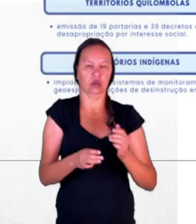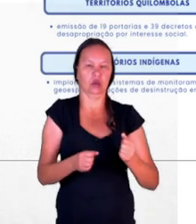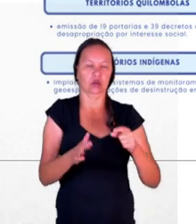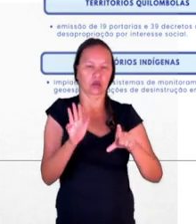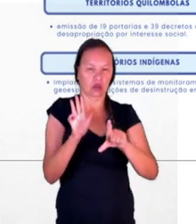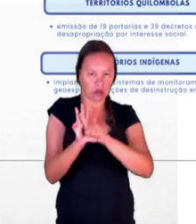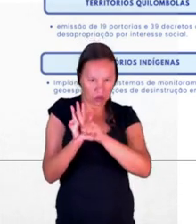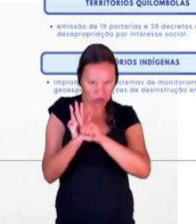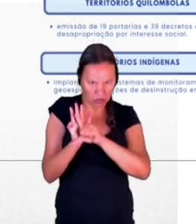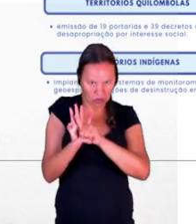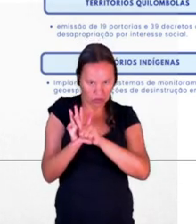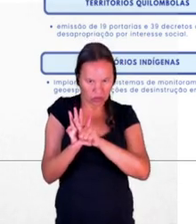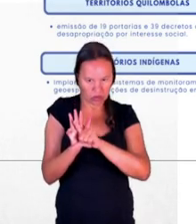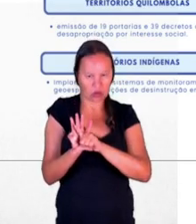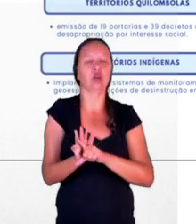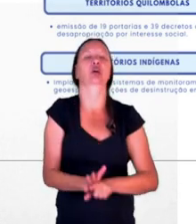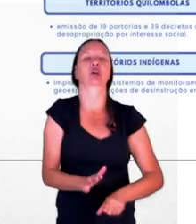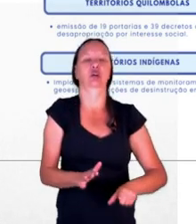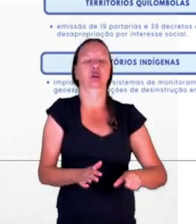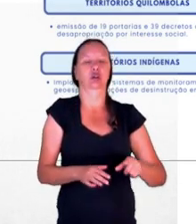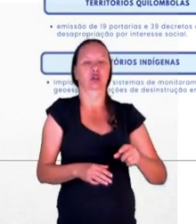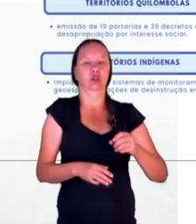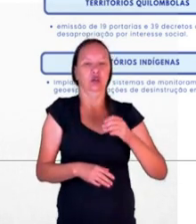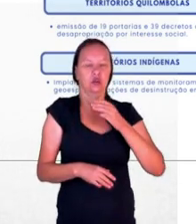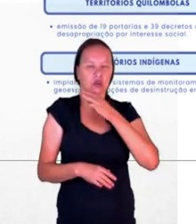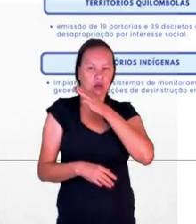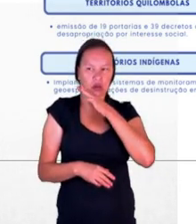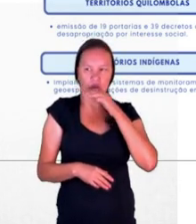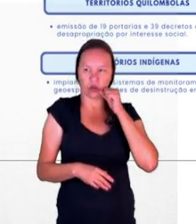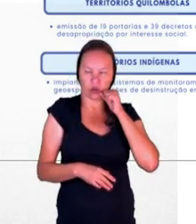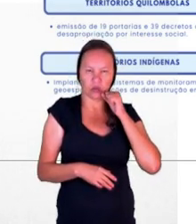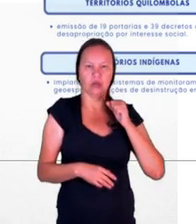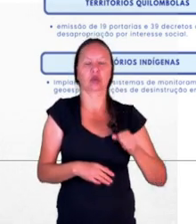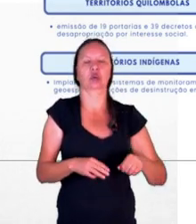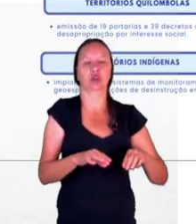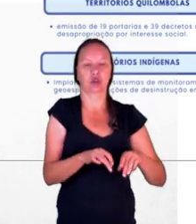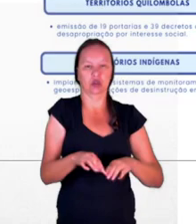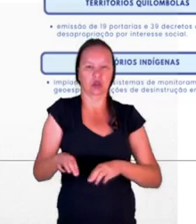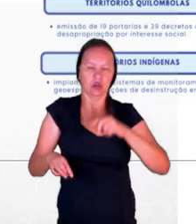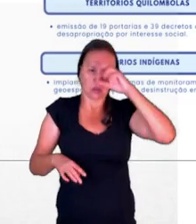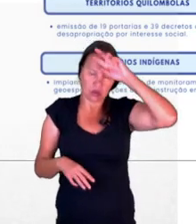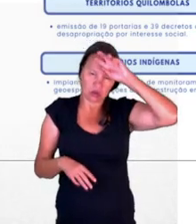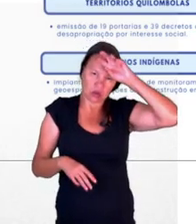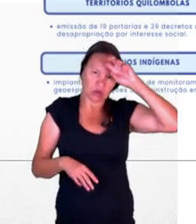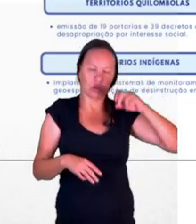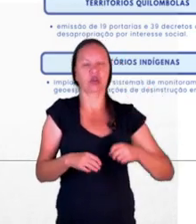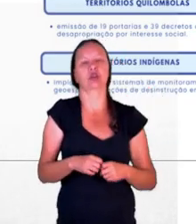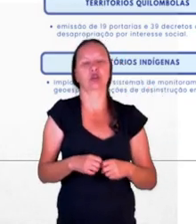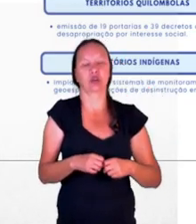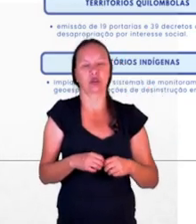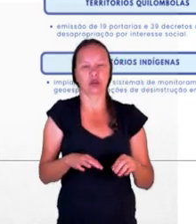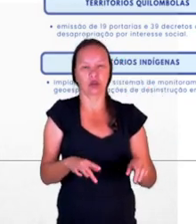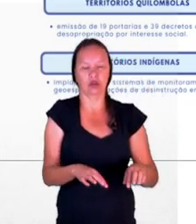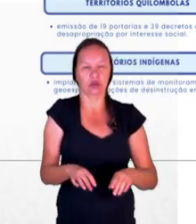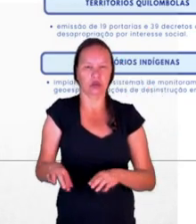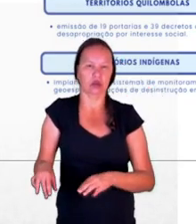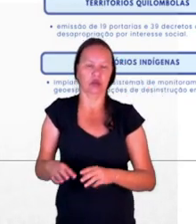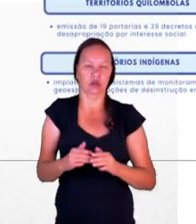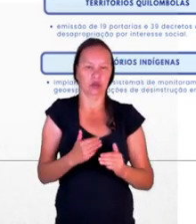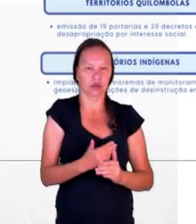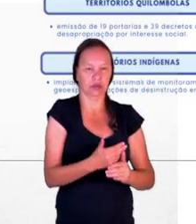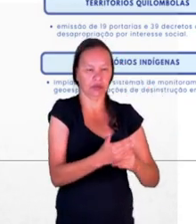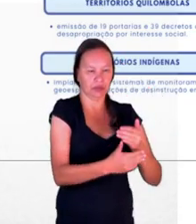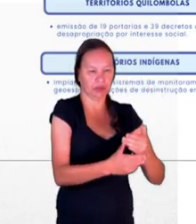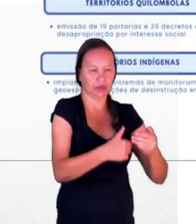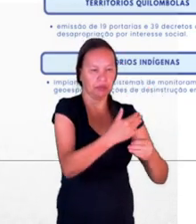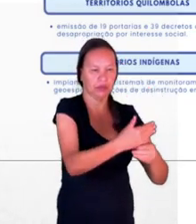especificamente para territórios quilombolas para terras e territórios indígenas eh assim como seguir avançando na agenda da